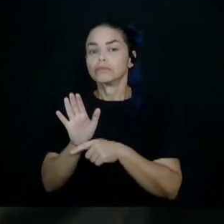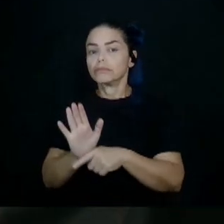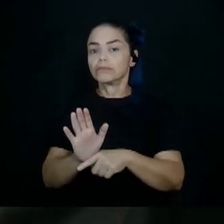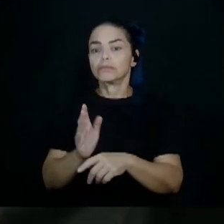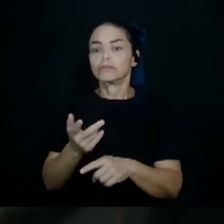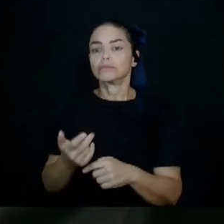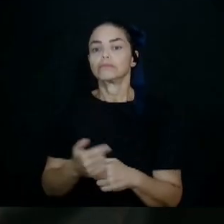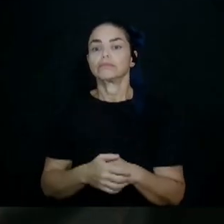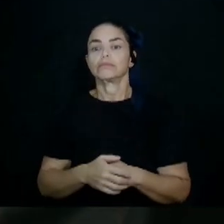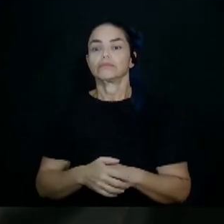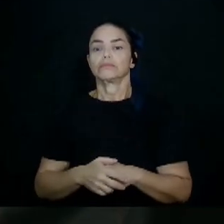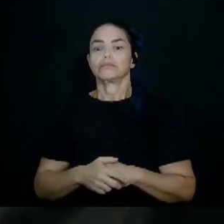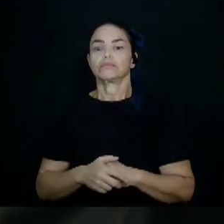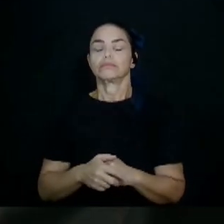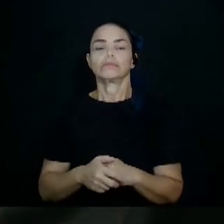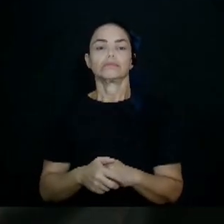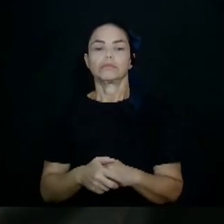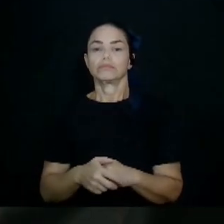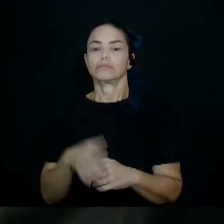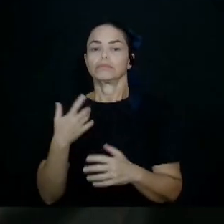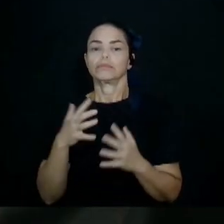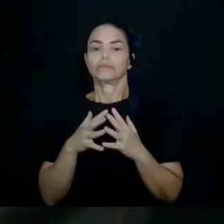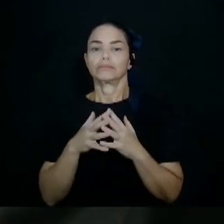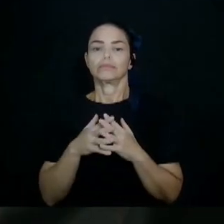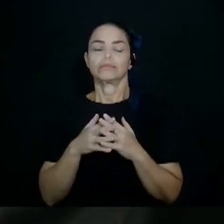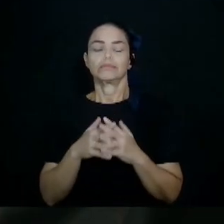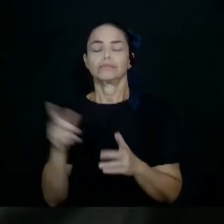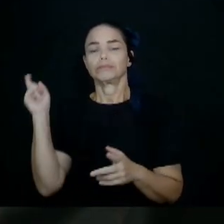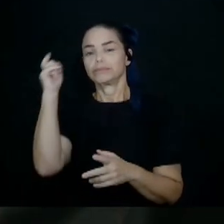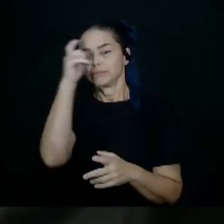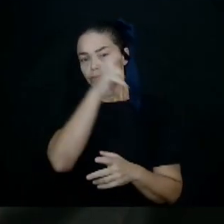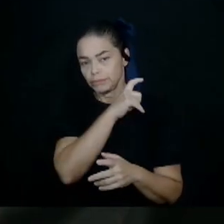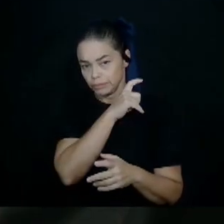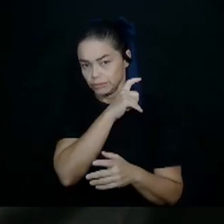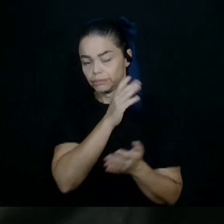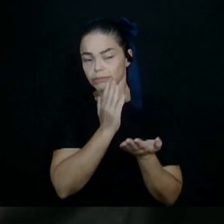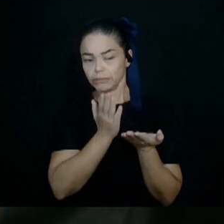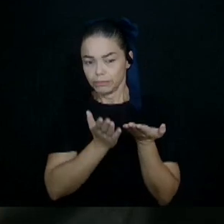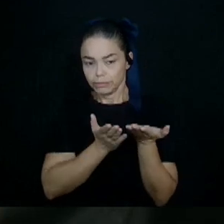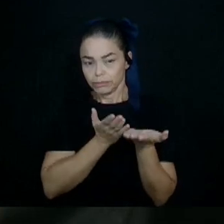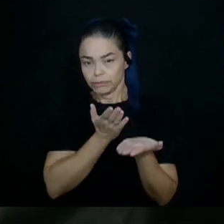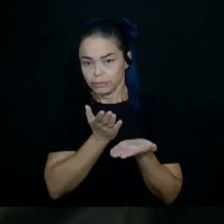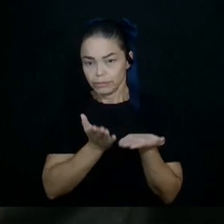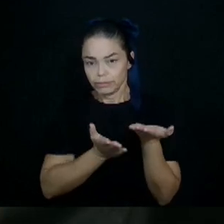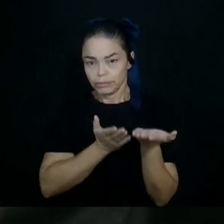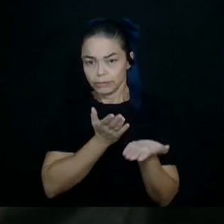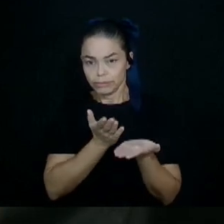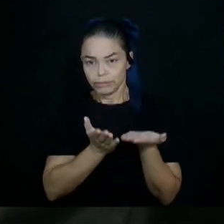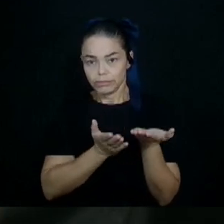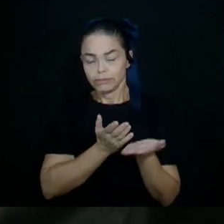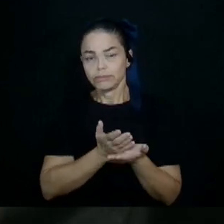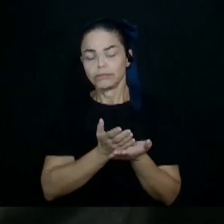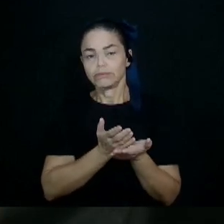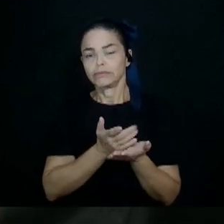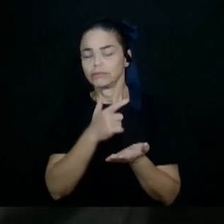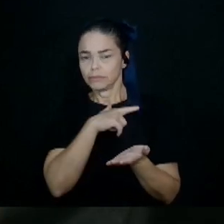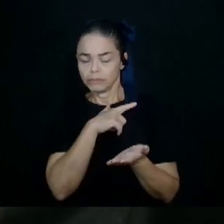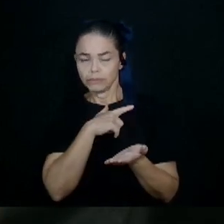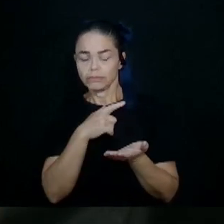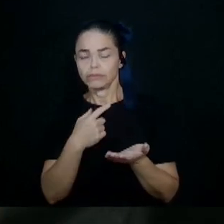isso não fique mais difícil de ser tratado. Agora, eu pergunto para você, Daiane, nós estamos vivendo